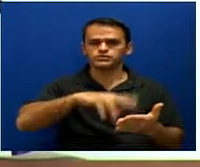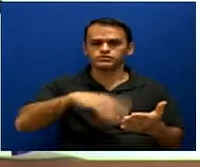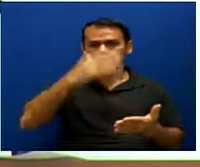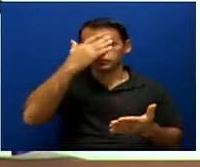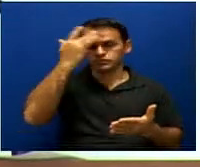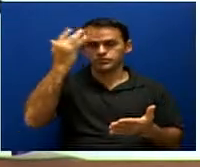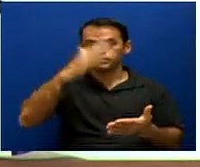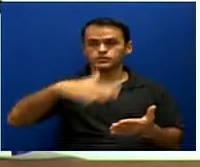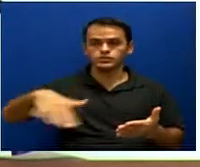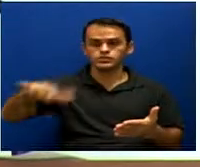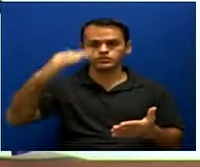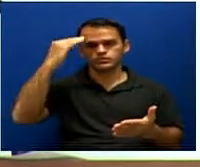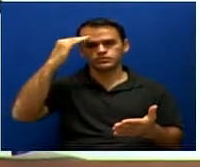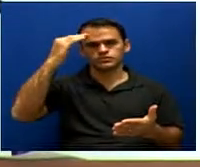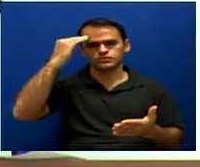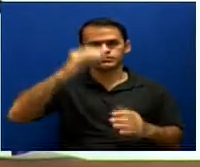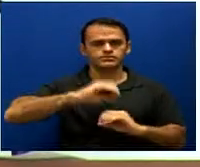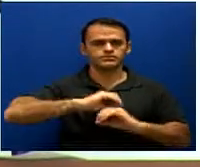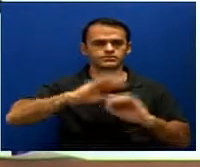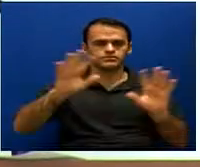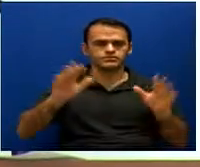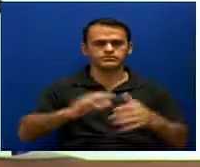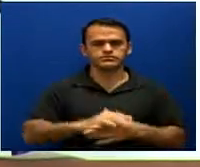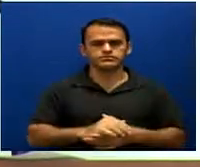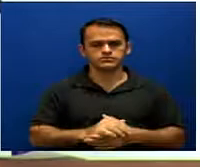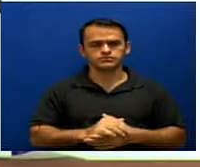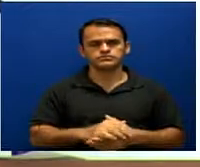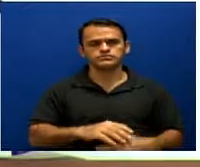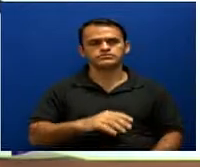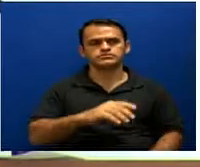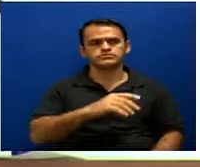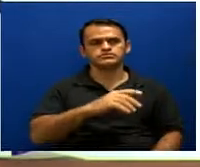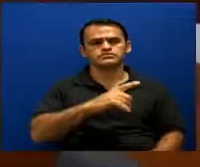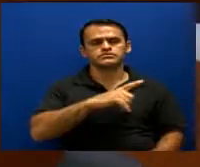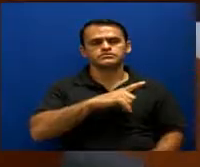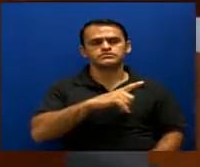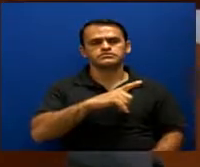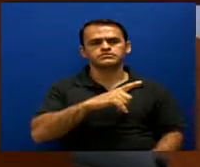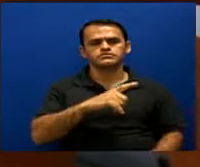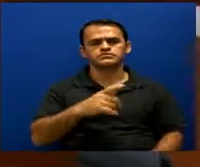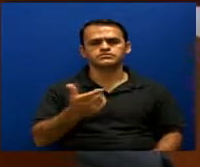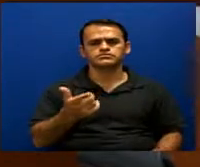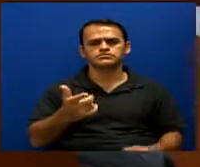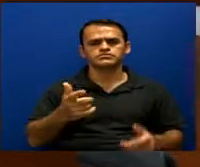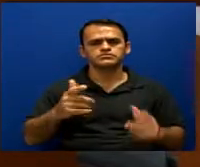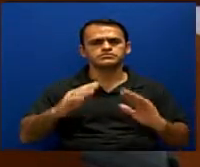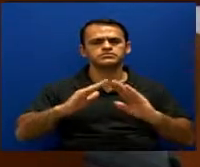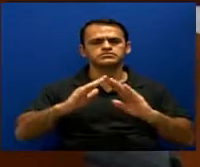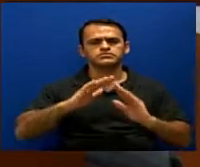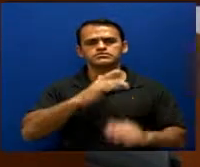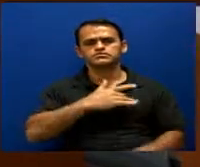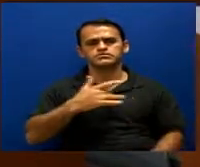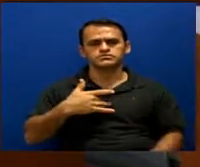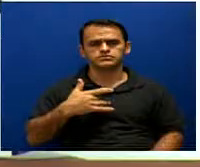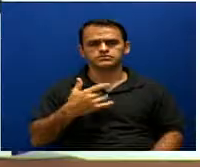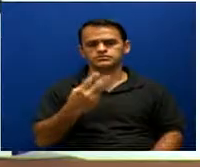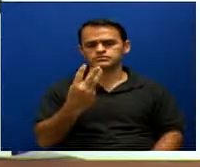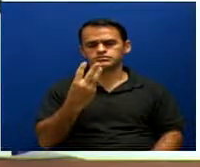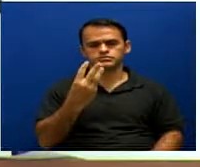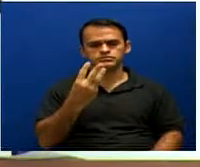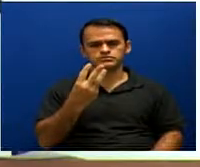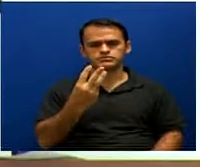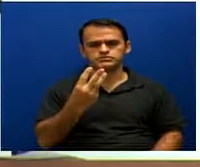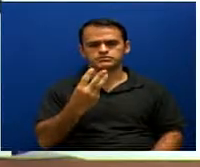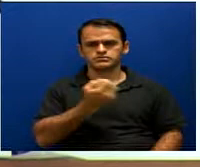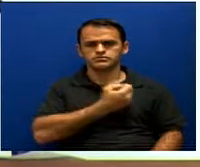sinto uma deficiência e uma falta, Fernanda, porque as emendas que foram aprovadas não foram discutidas. Que nós a emenda aprovamos. 3, da qual o